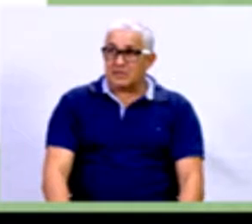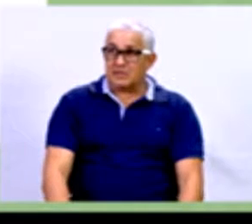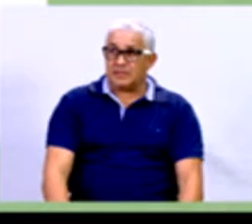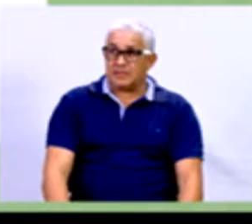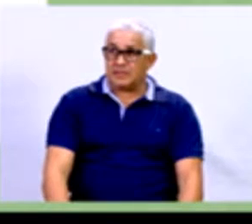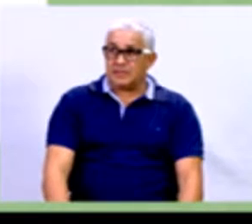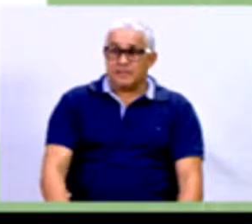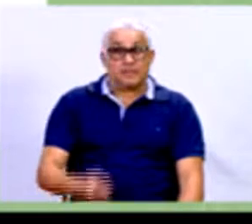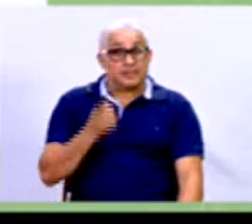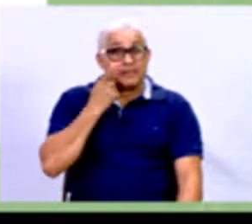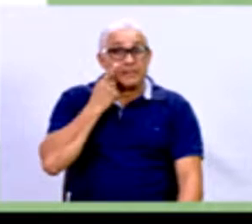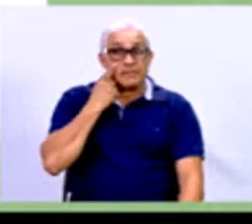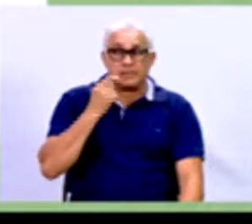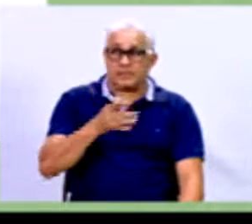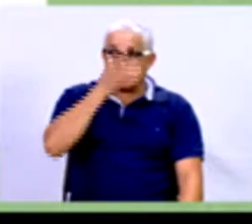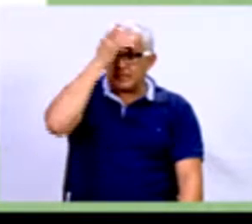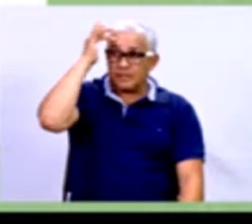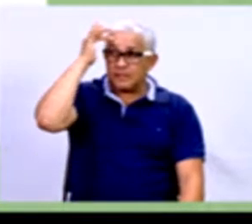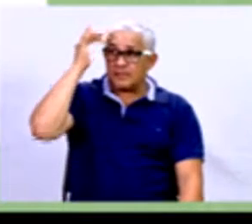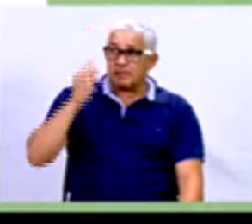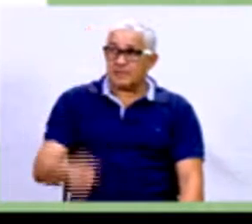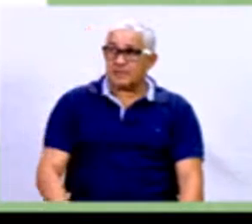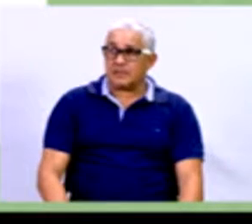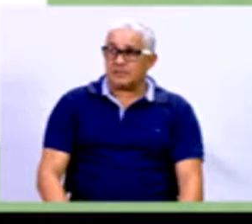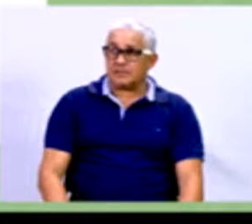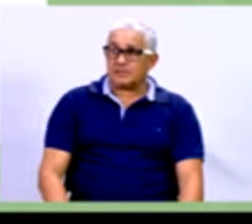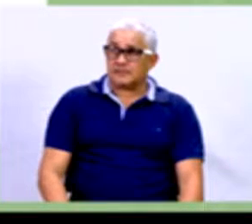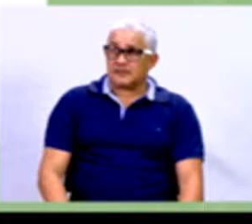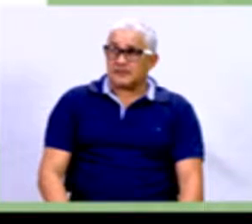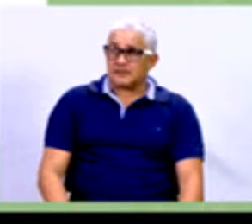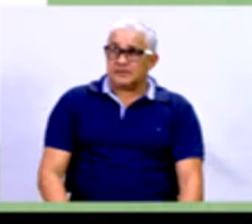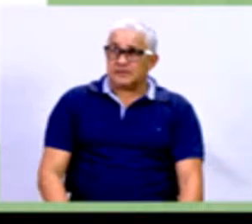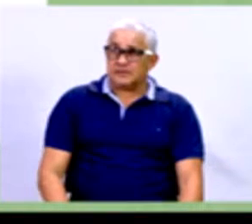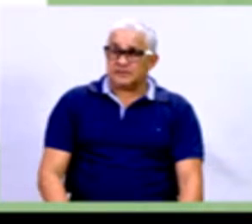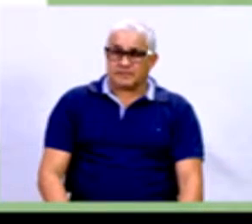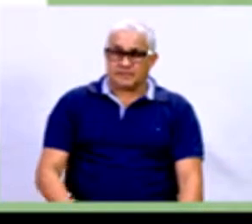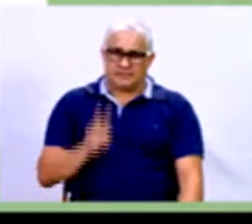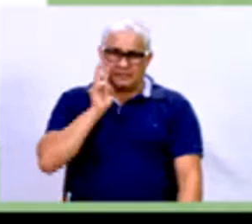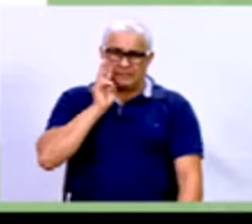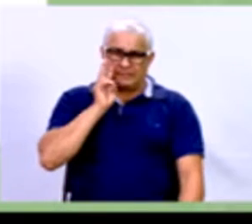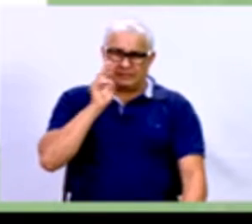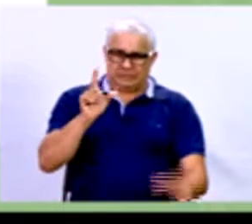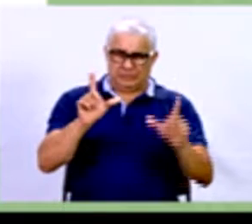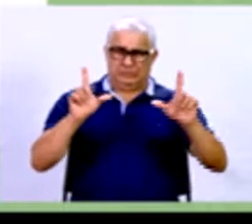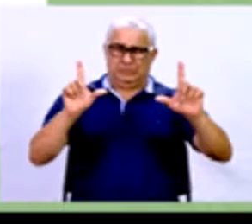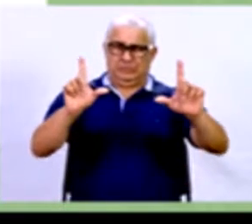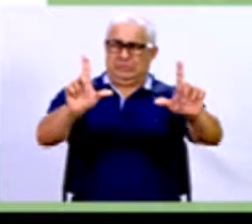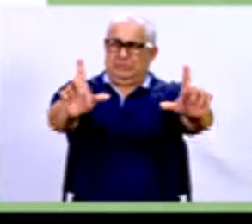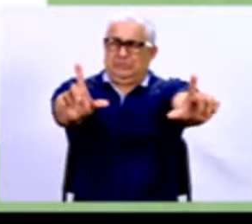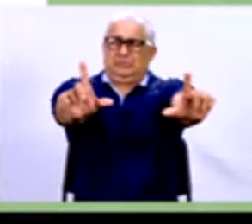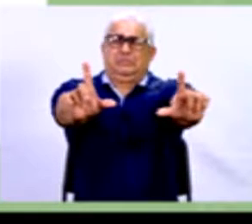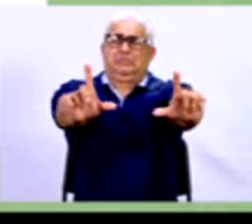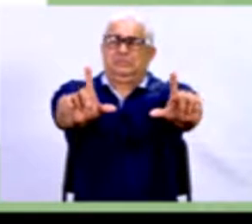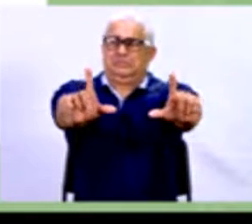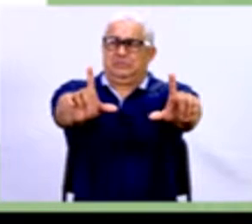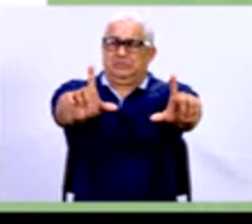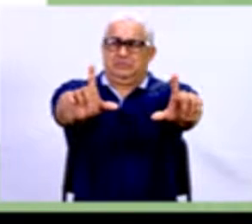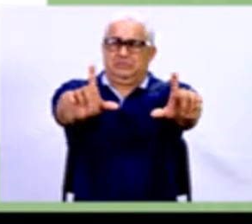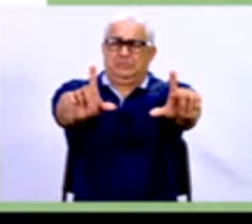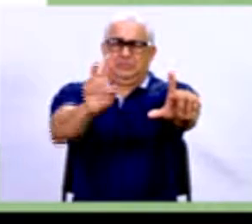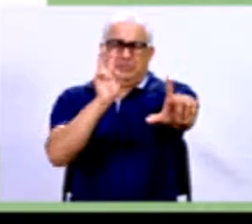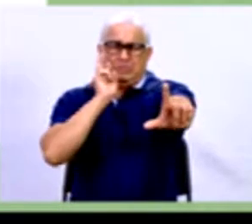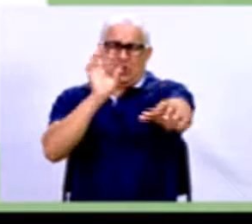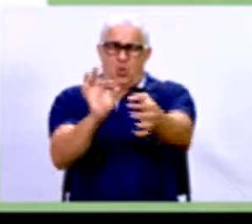Vocês observam que esse cidadão aqui está fazendo uma força muito grande para conseguir enxergar, né? Bem que poderia ter uma persiana aqui, alguma coisa